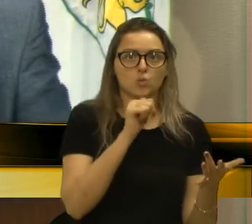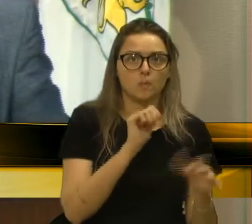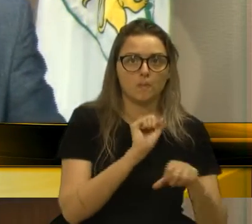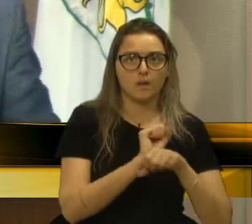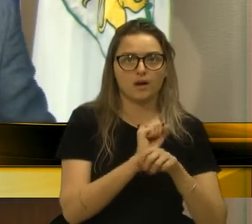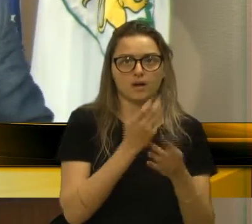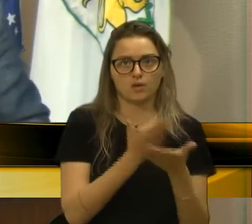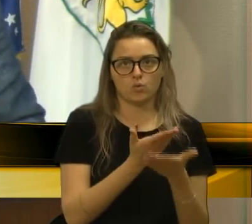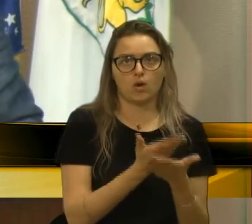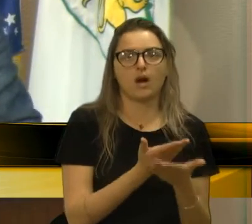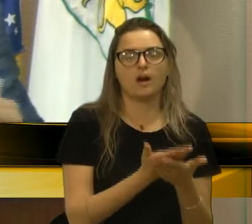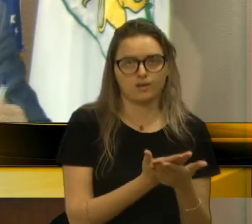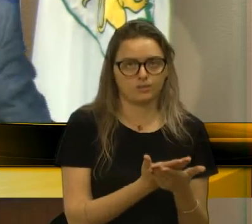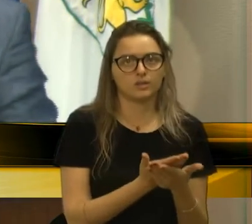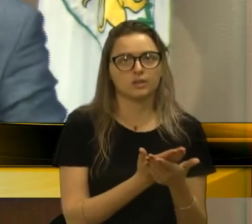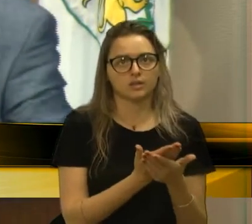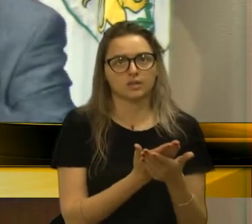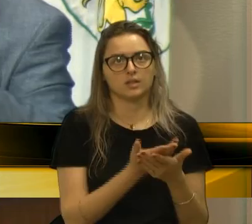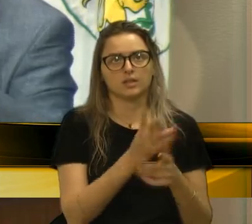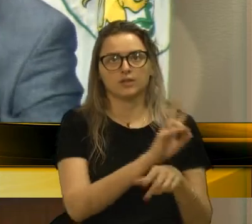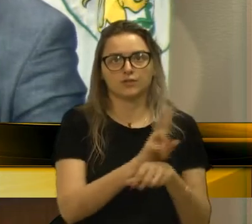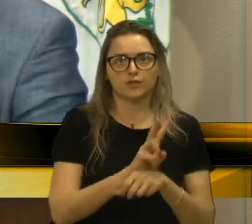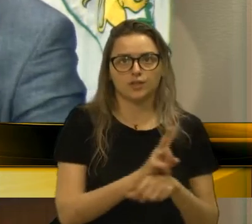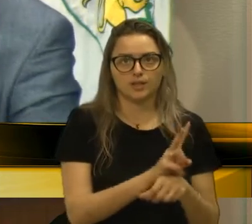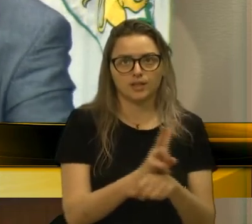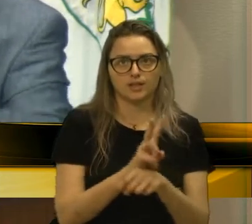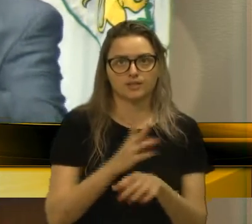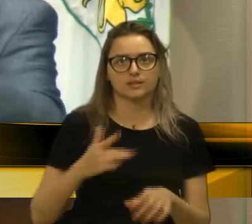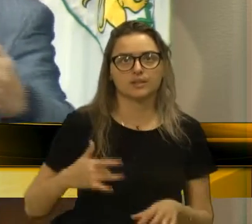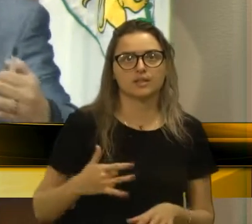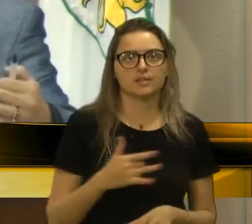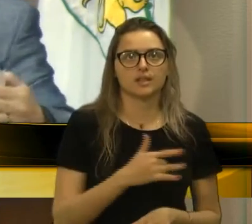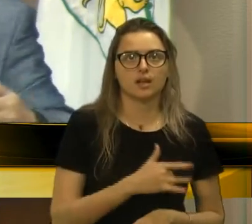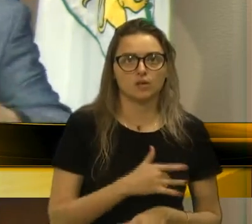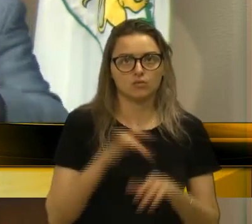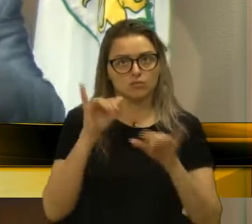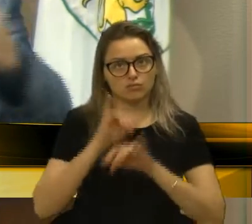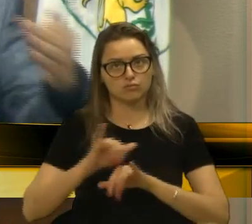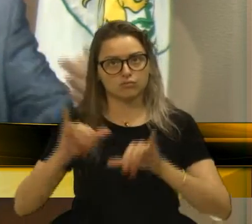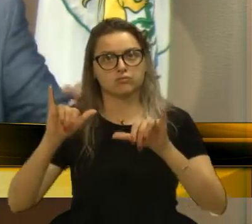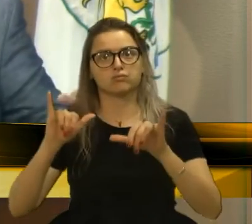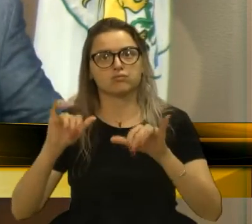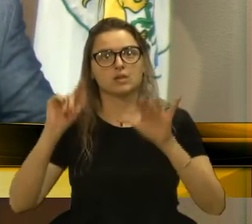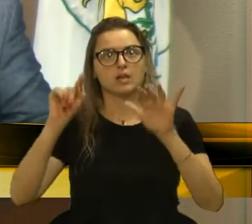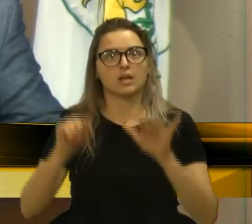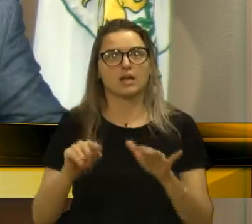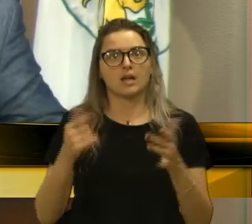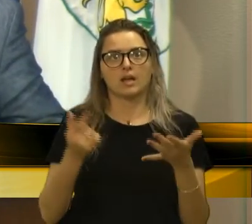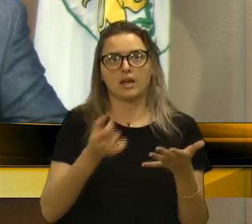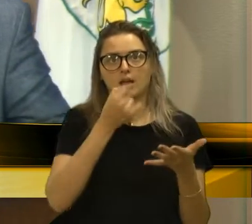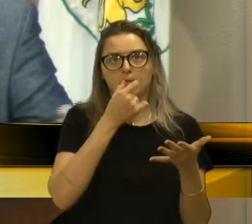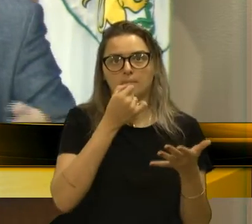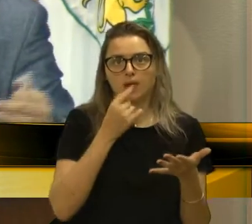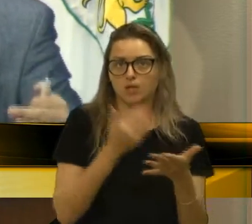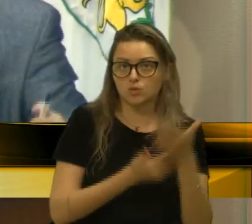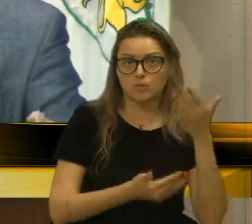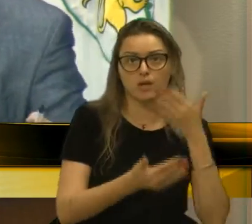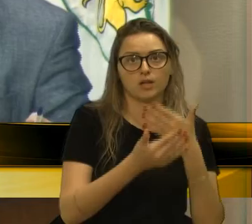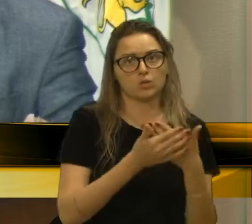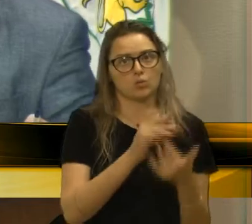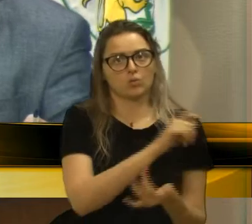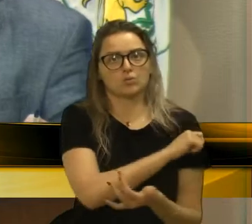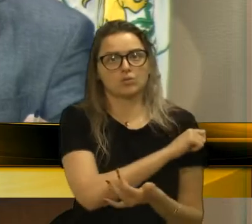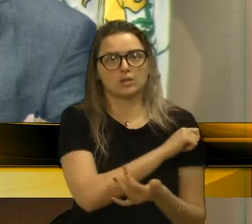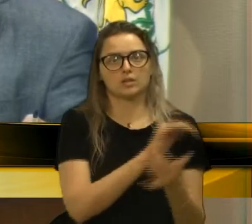as aulas, né, vigilância, pessoal da saúde. A notícia que saiu é que foi dado medicamento para todo mundo na